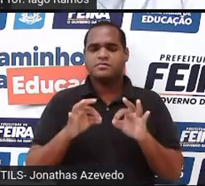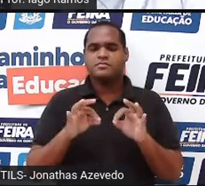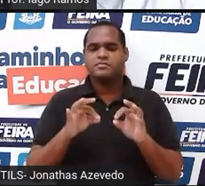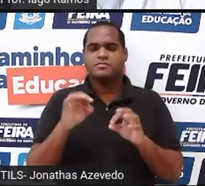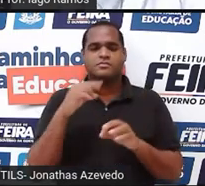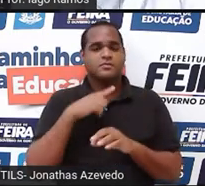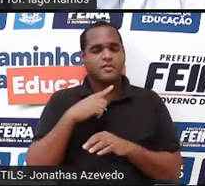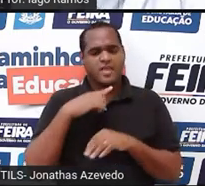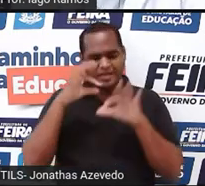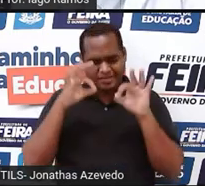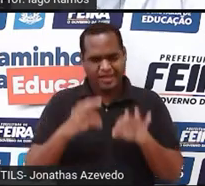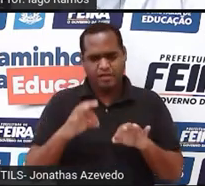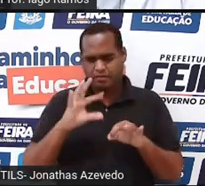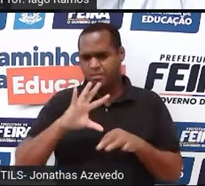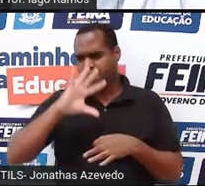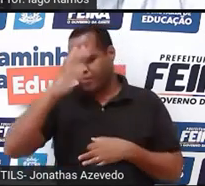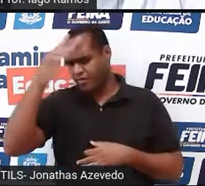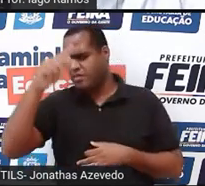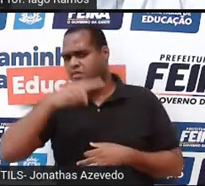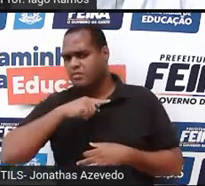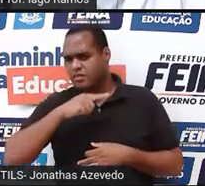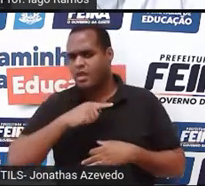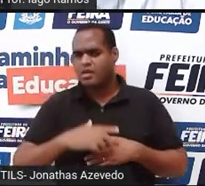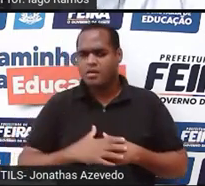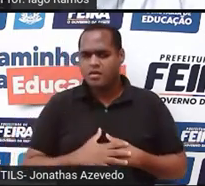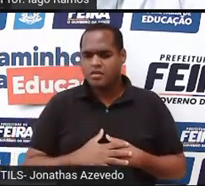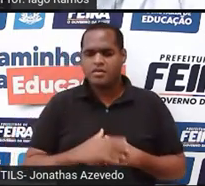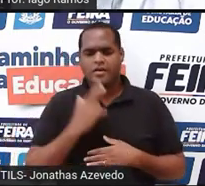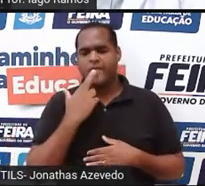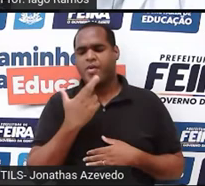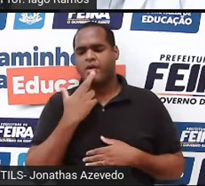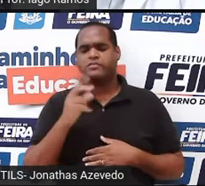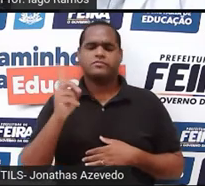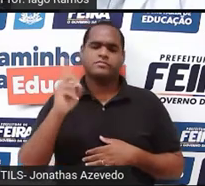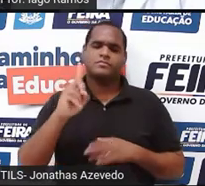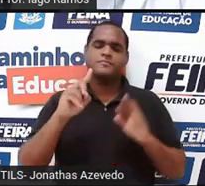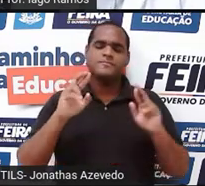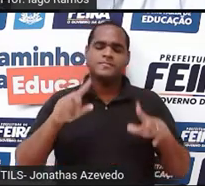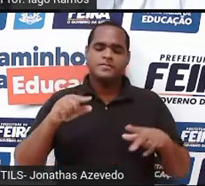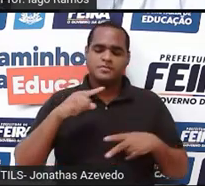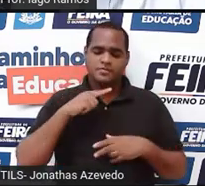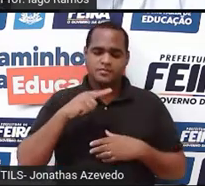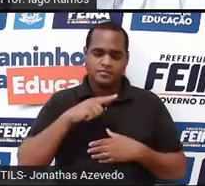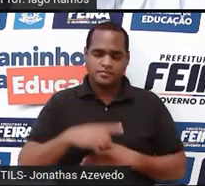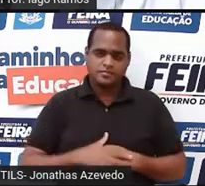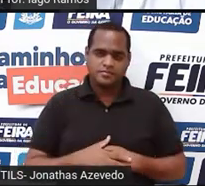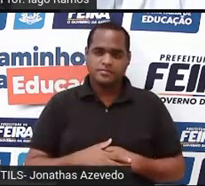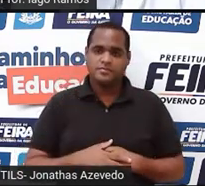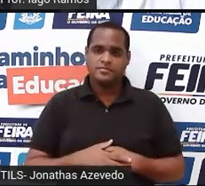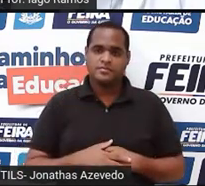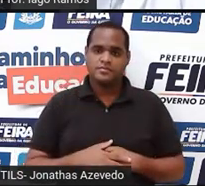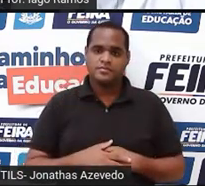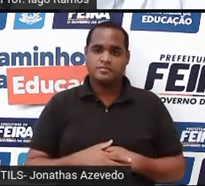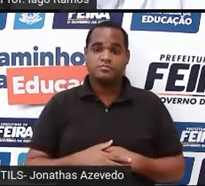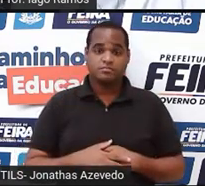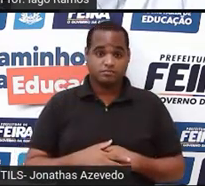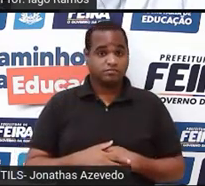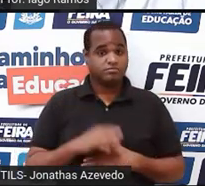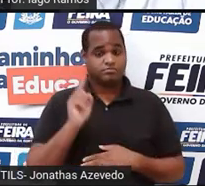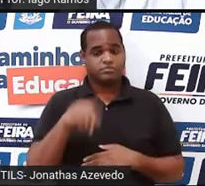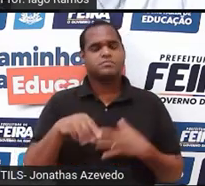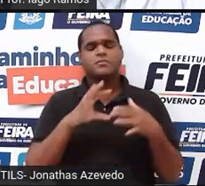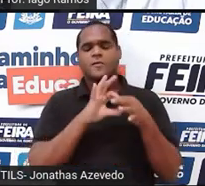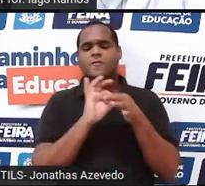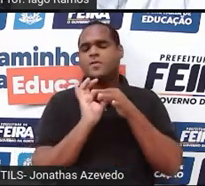certo que isso vai acontecer então a resposta também é não e aí né veja que essa